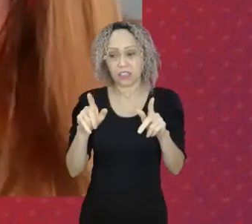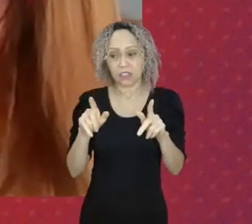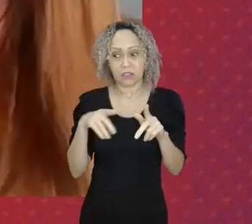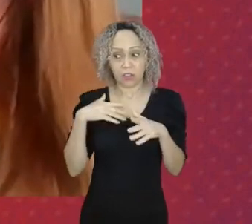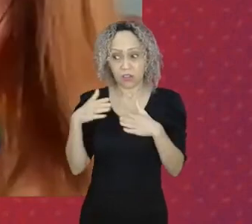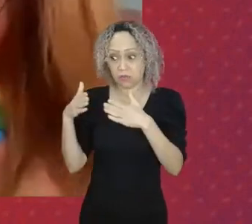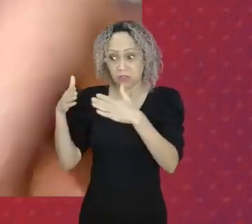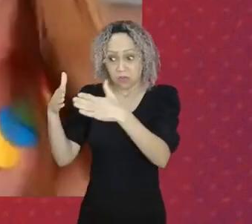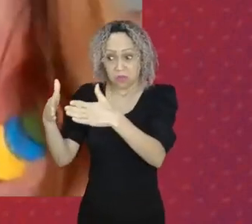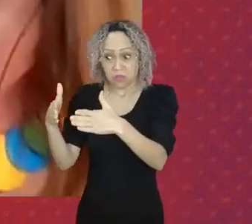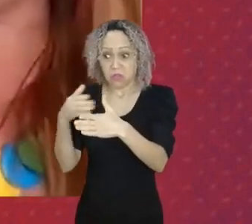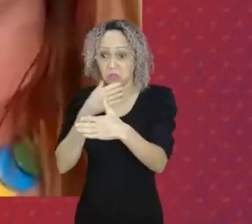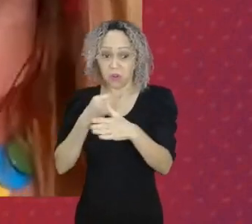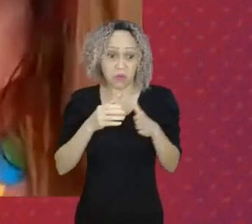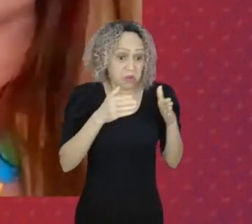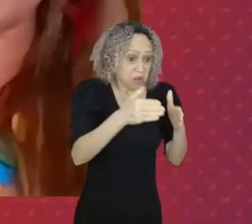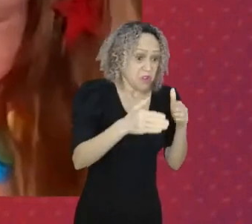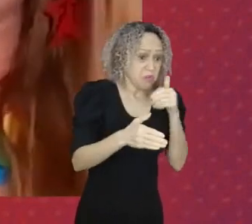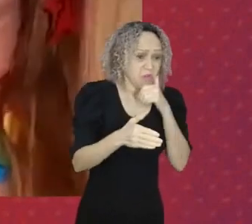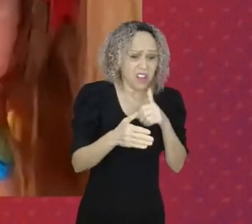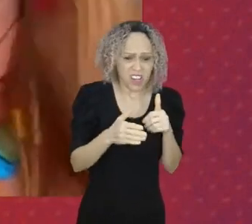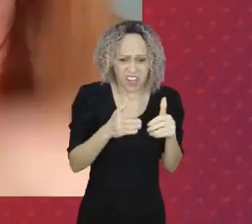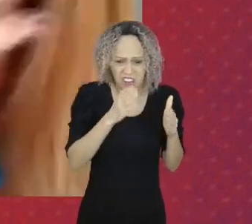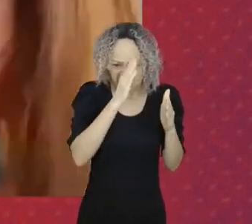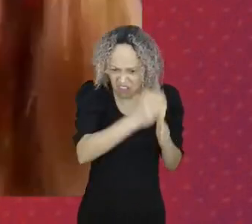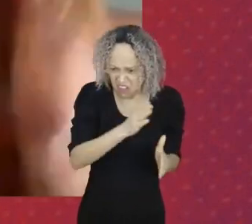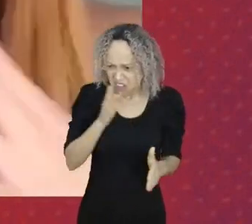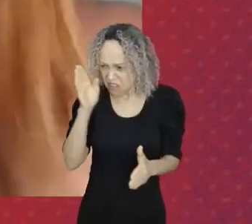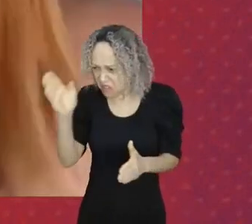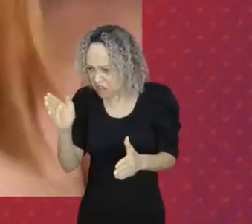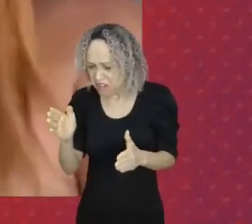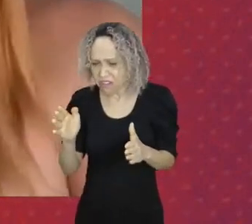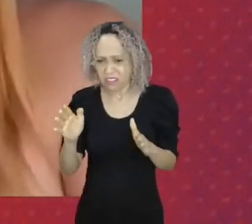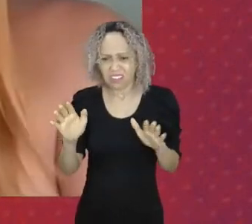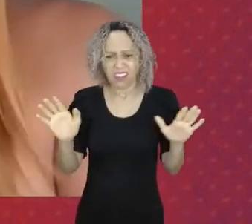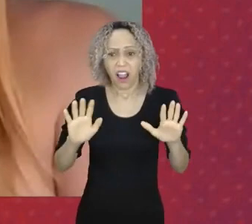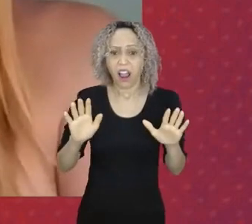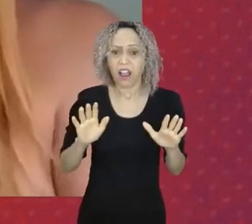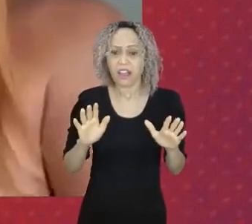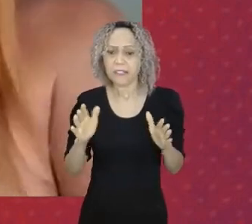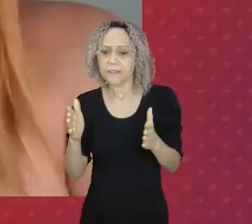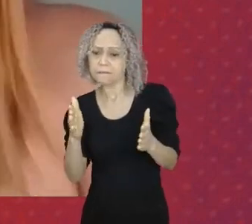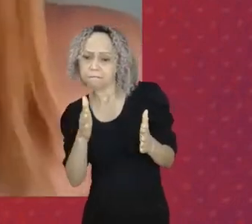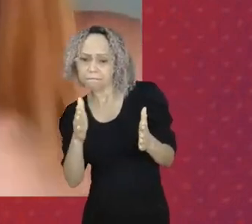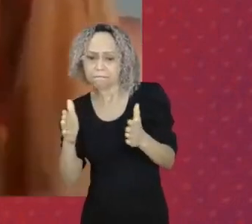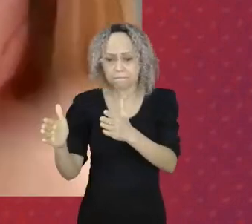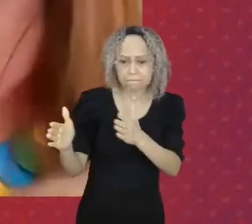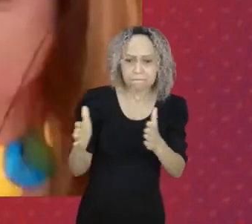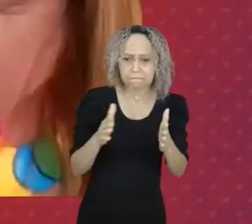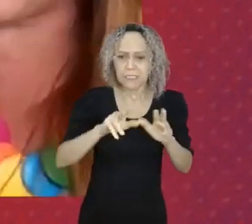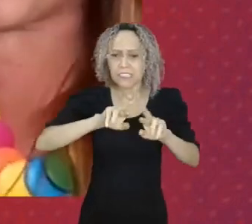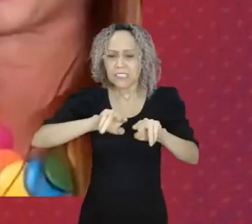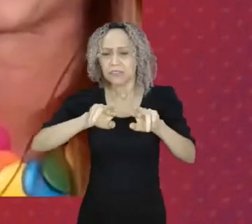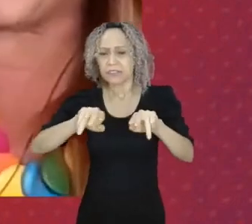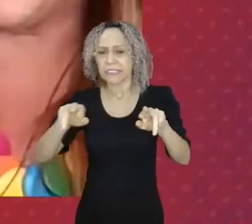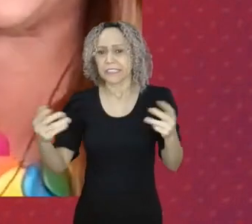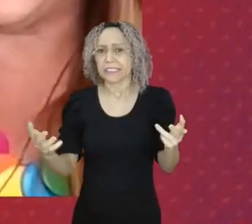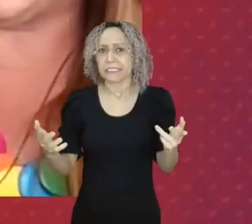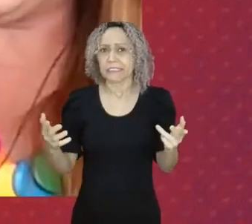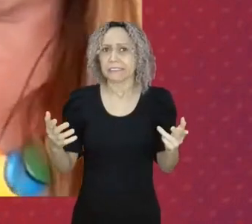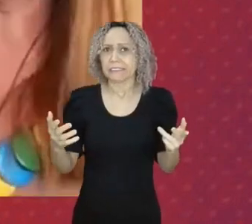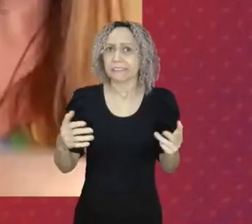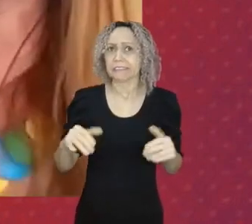tem a mesma origem, né, que todas as violências de gênero. que a transfobia ela é uma violência de